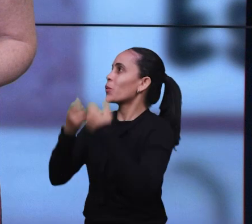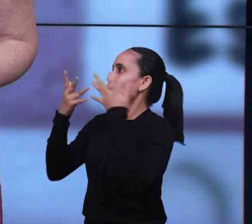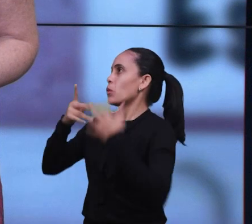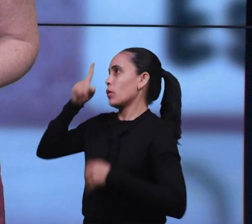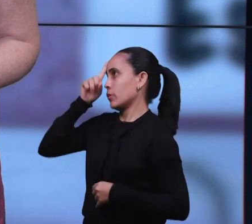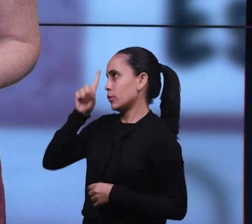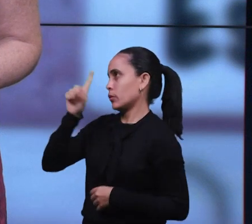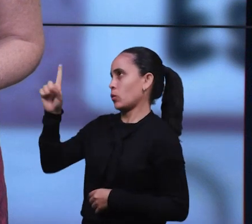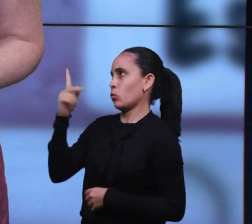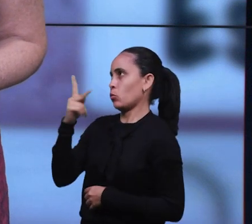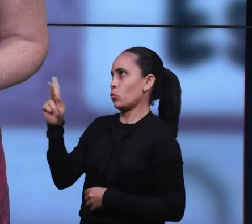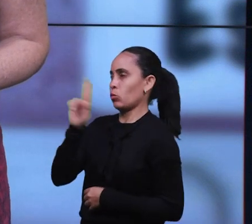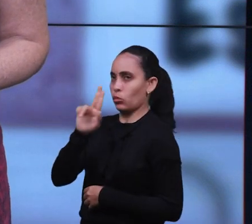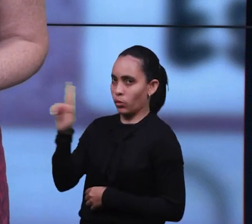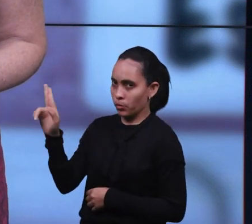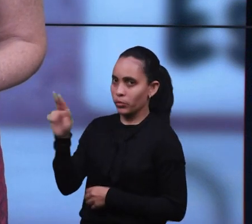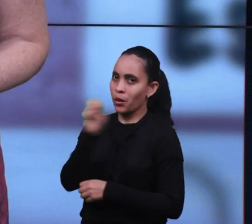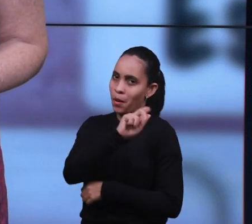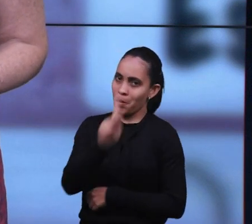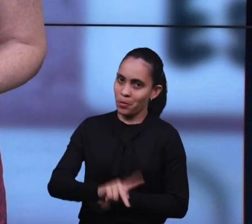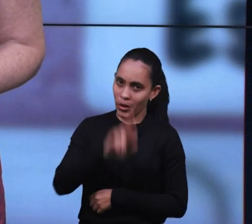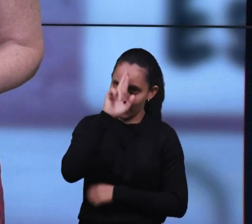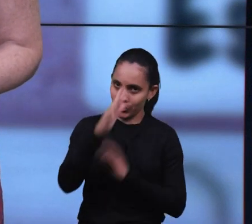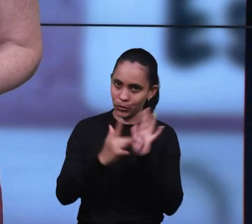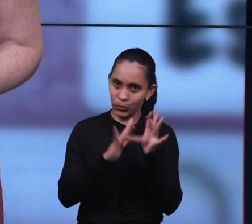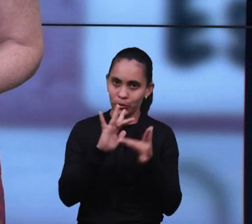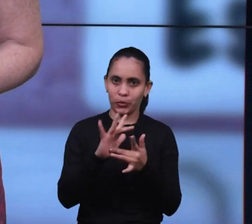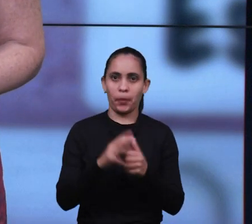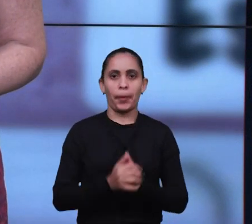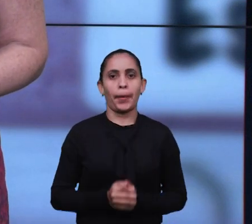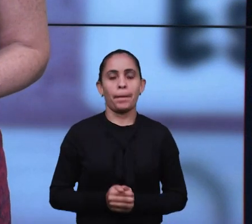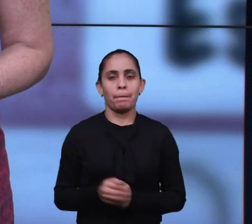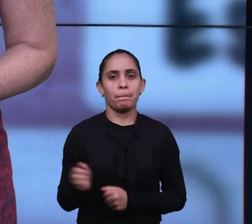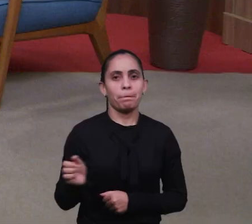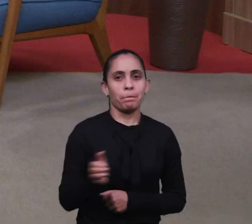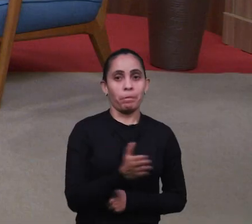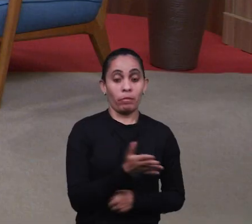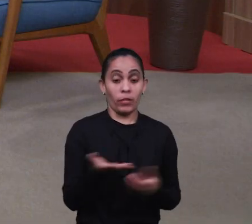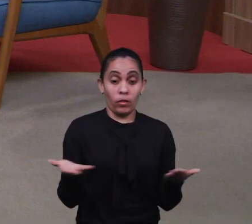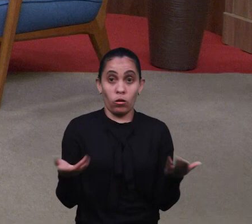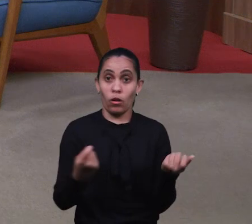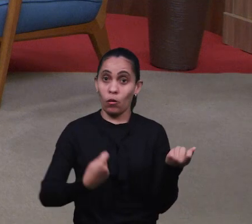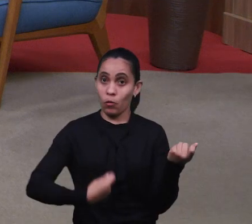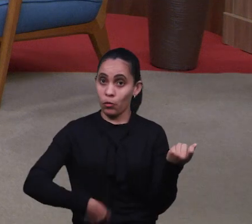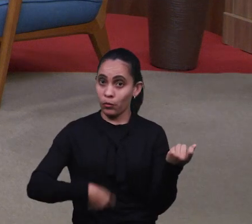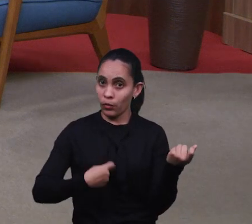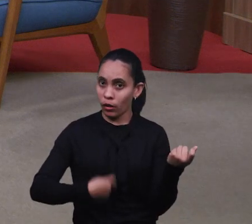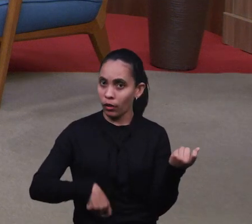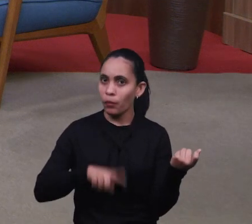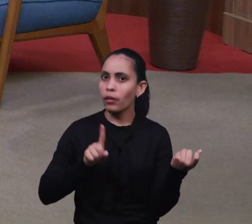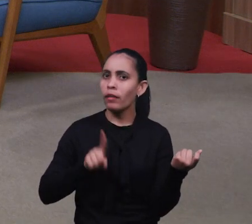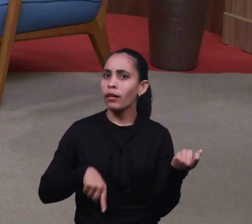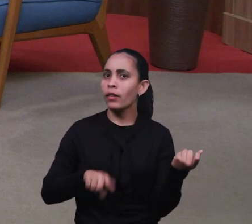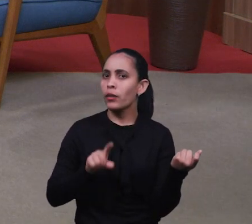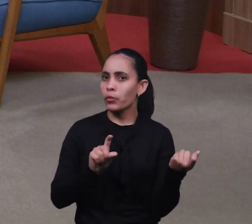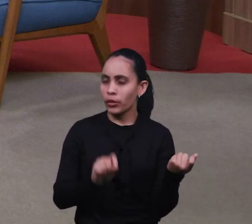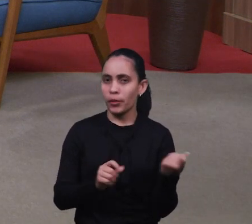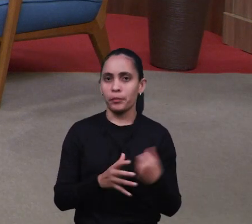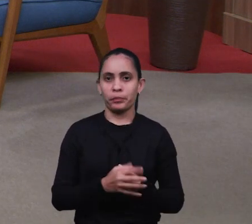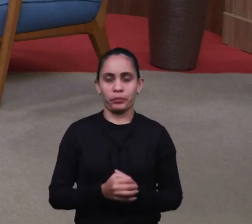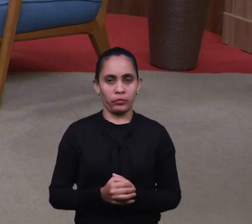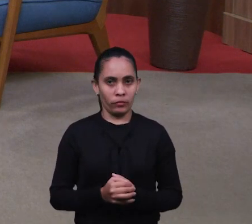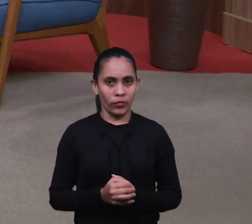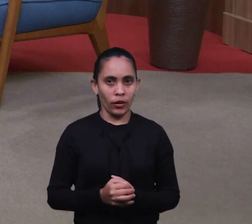a honra e glória do nome dele. A paz do Senhor Jesus. O violão é, sem